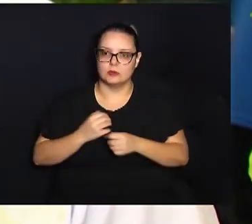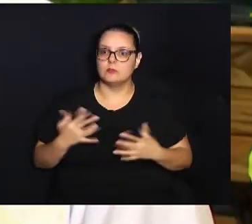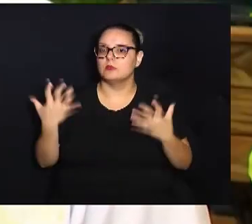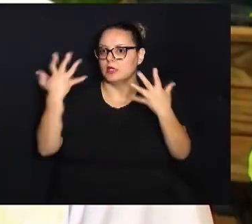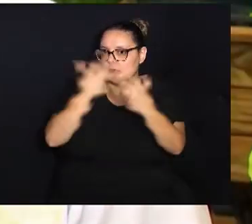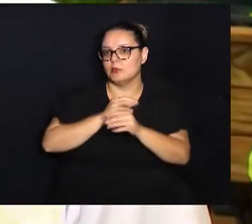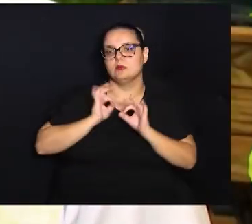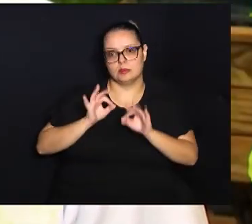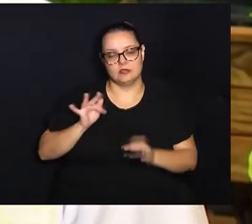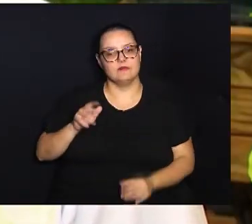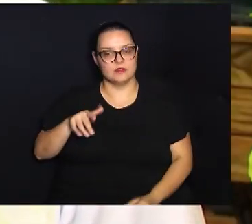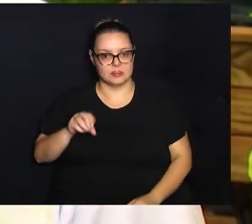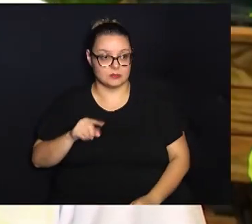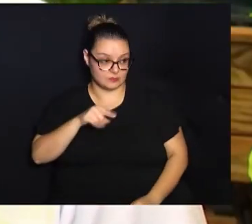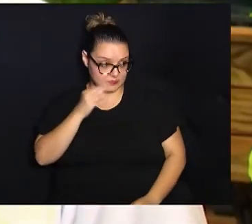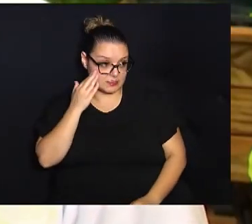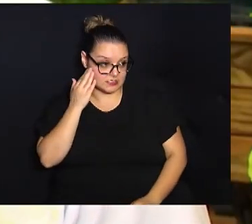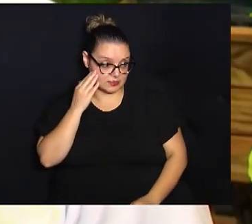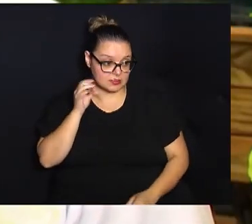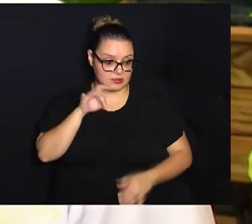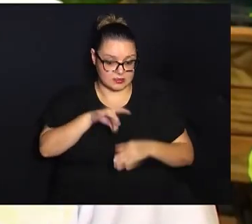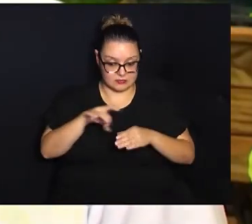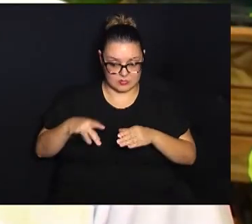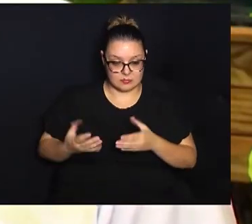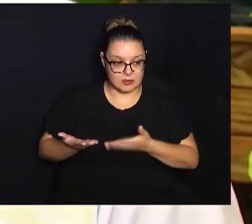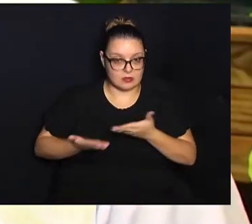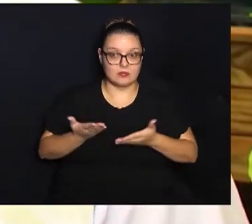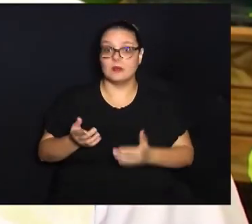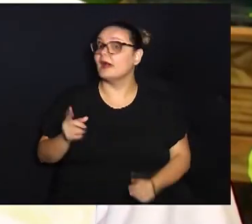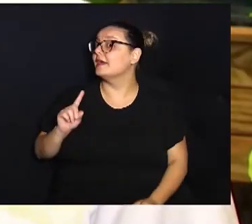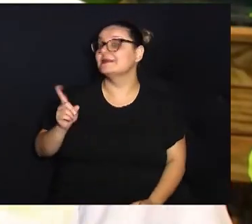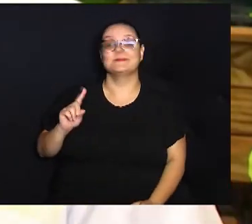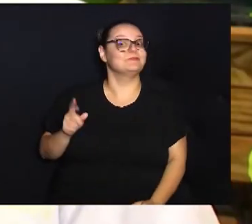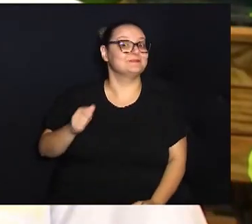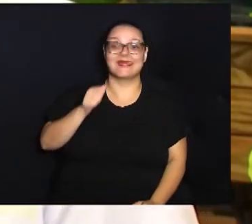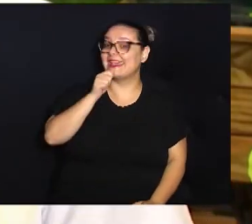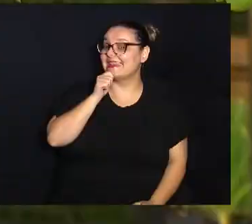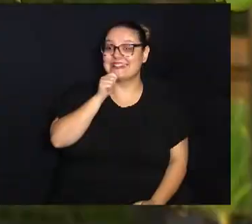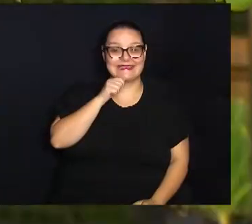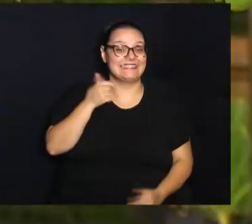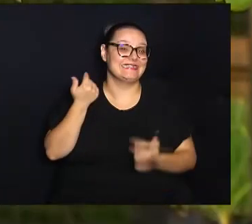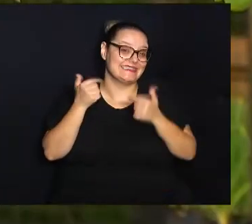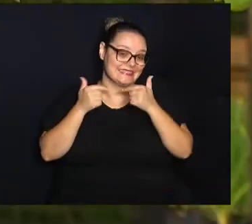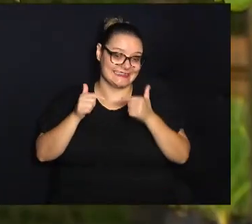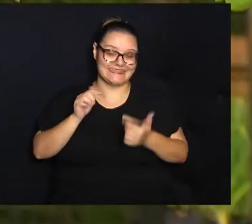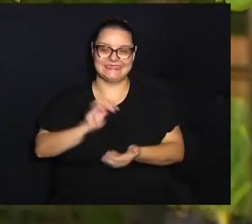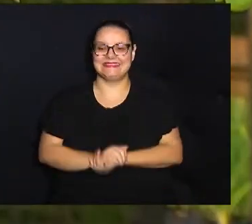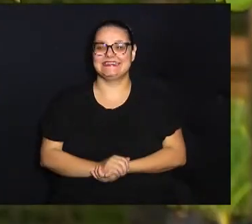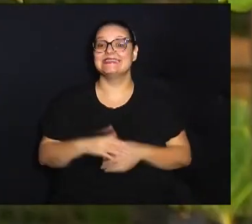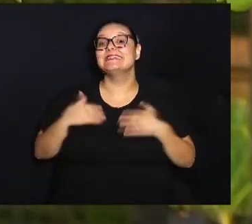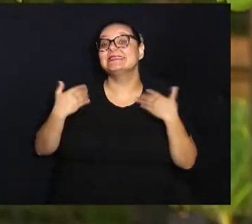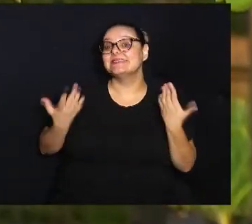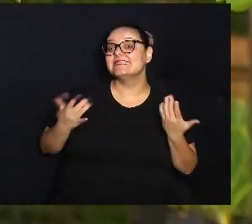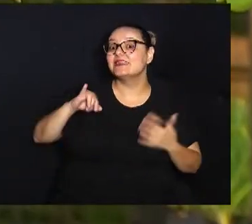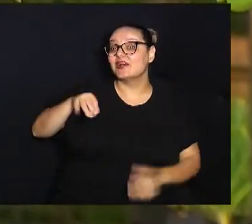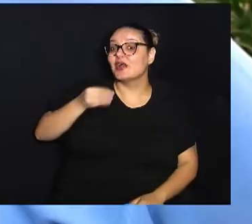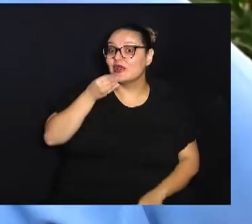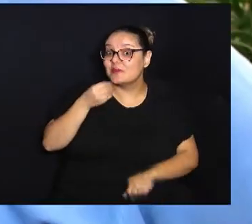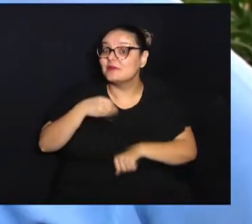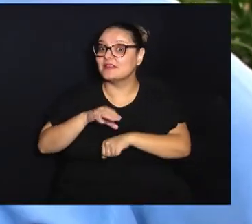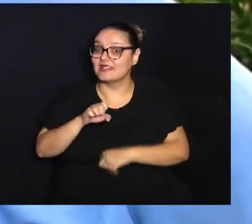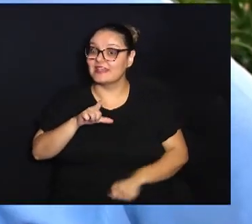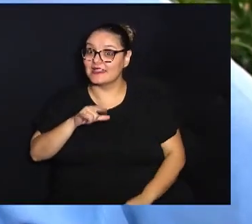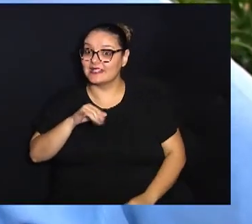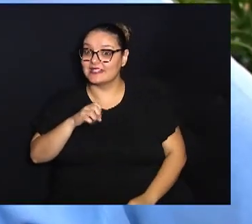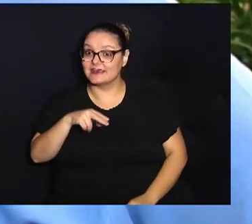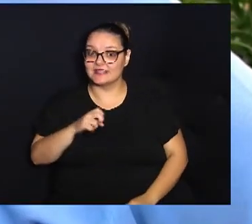bem fresco. E você já sabe cultivar e tudo? Não, ainda não. Então, aproveita essa dica, Eliane. E